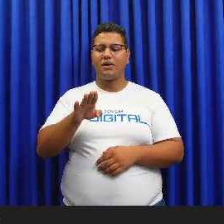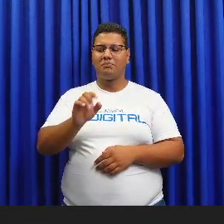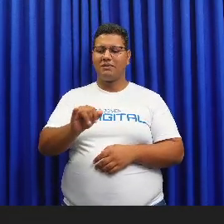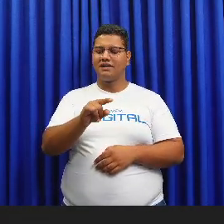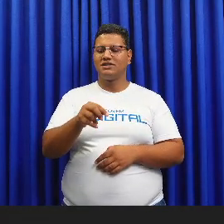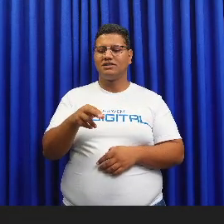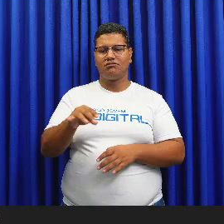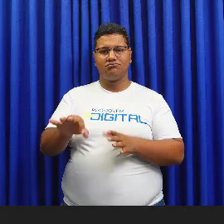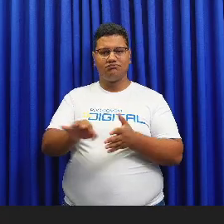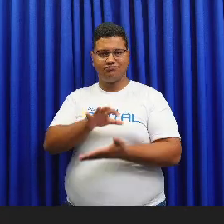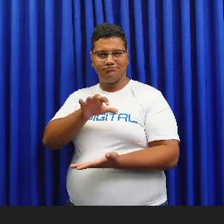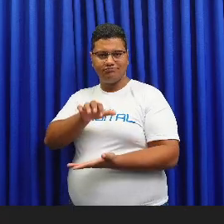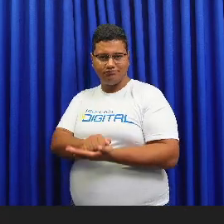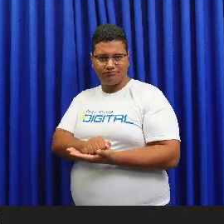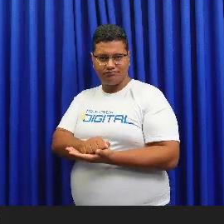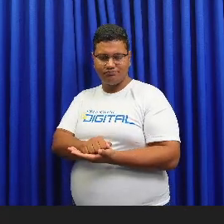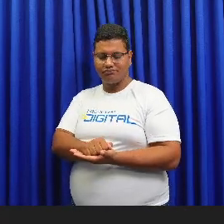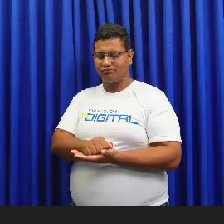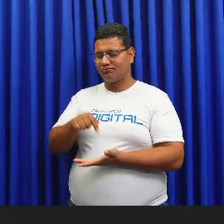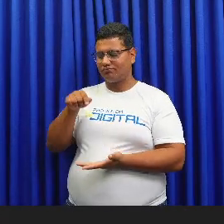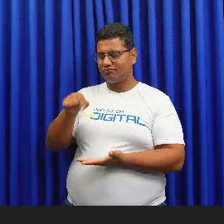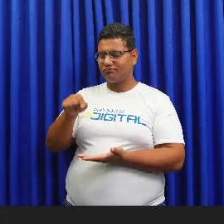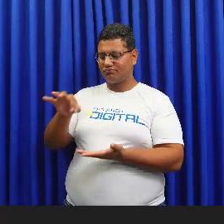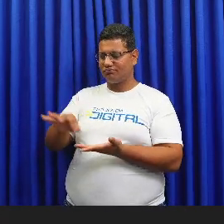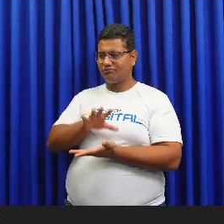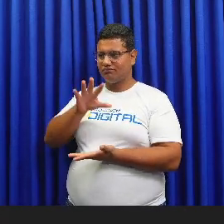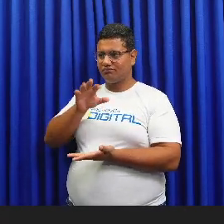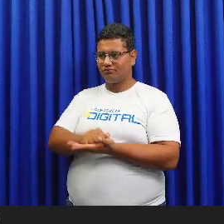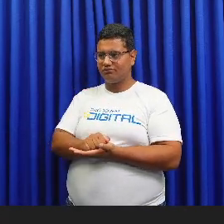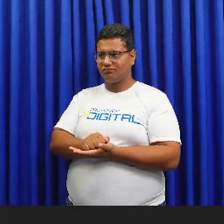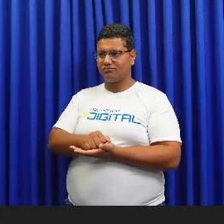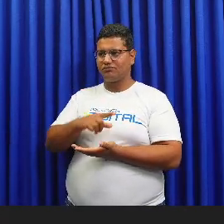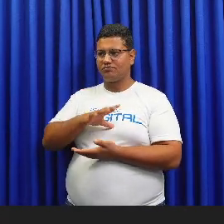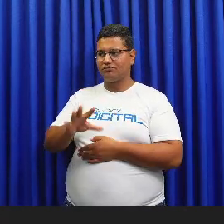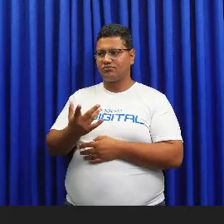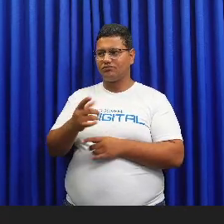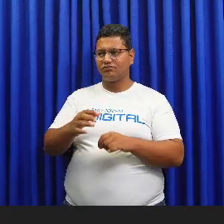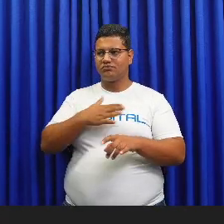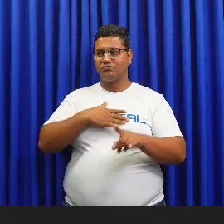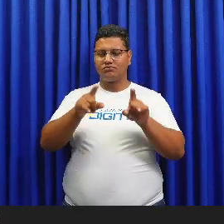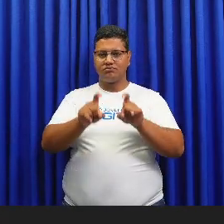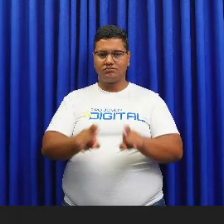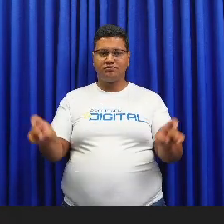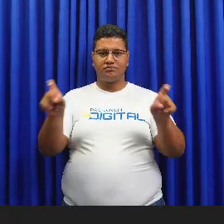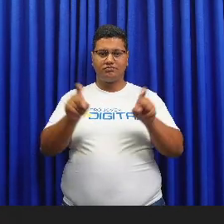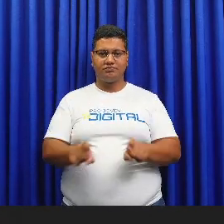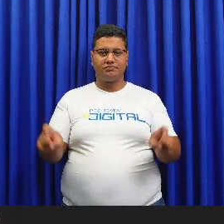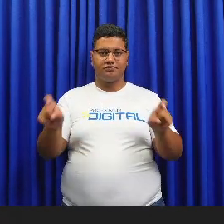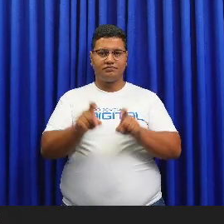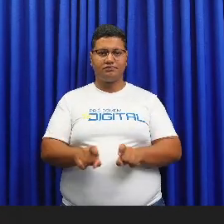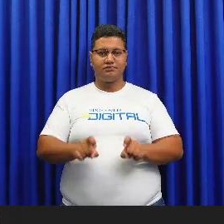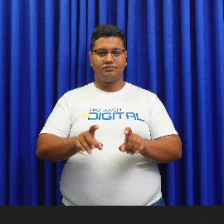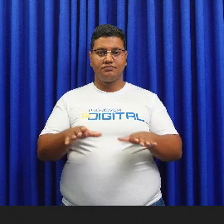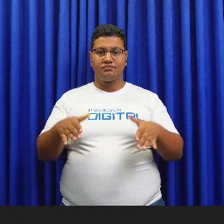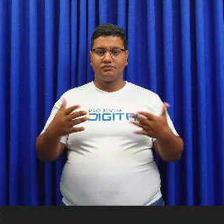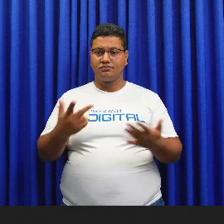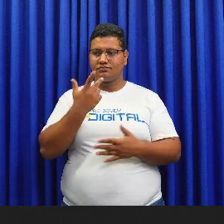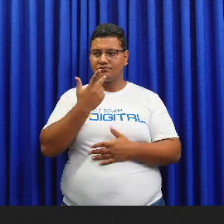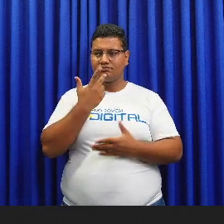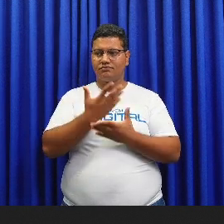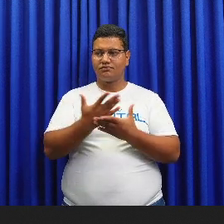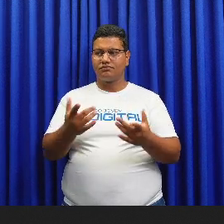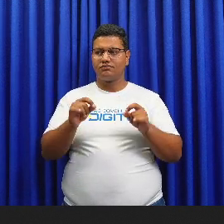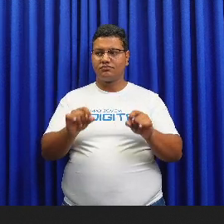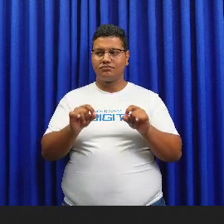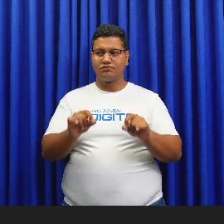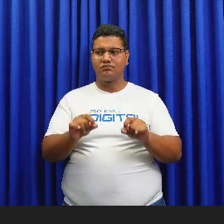baixar, beleza? Quando eu clicar aqui em baixar, ele vai para o meu computador. Por que a gente está te